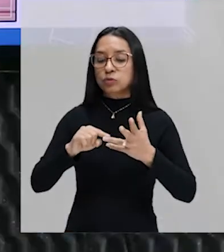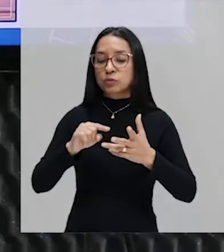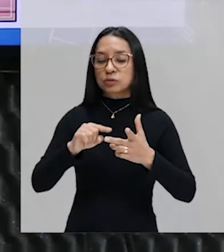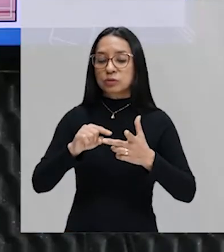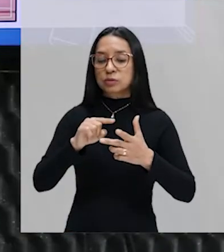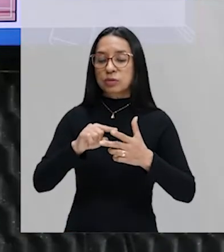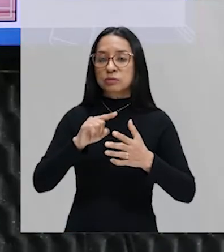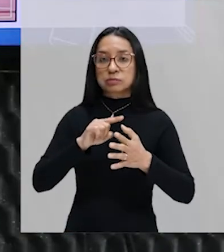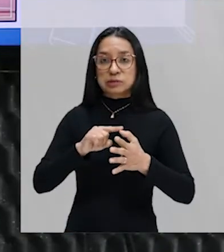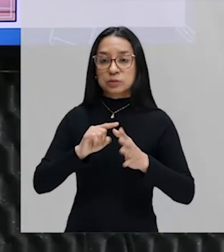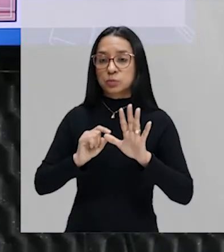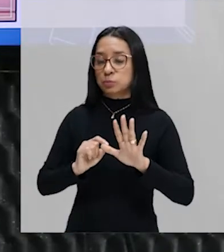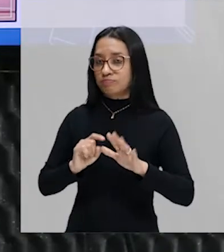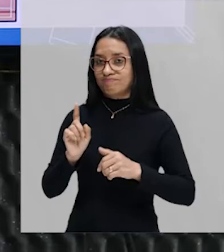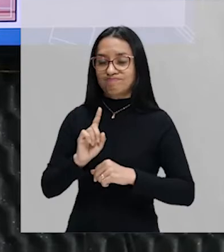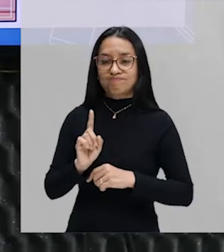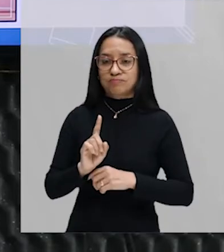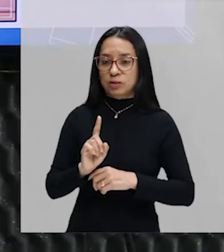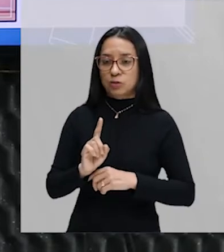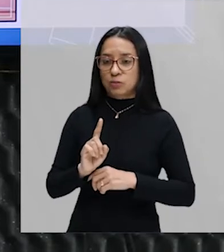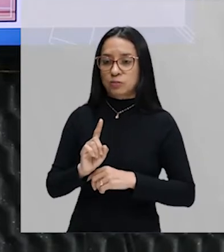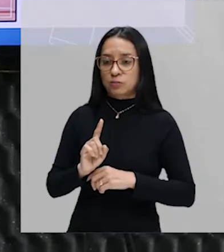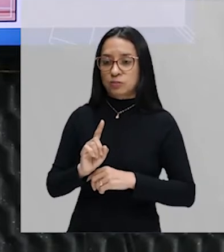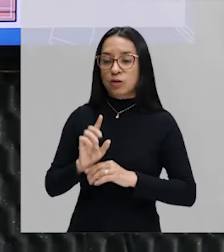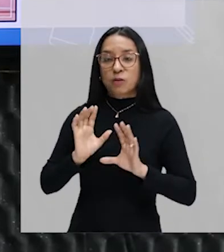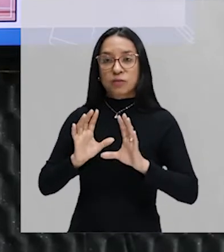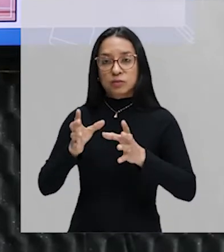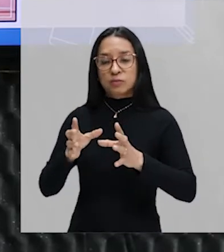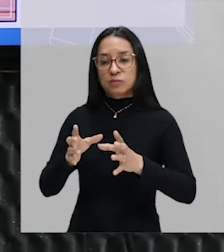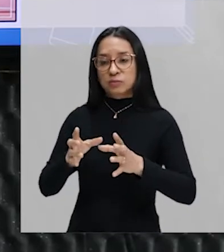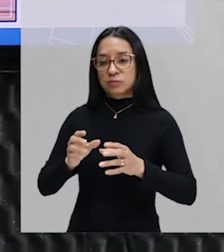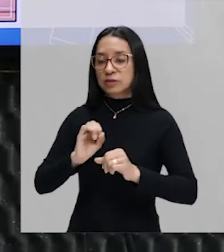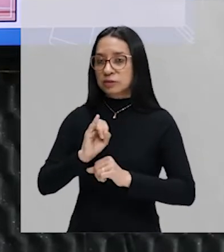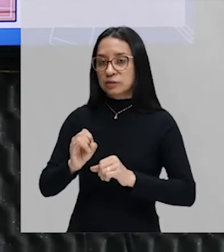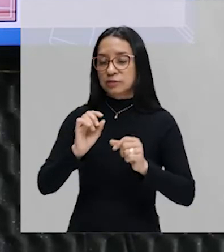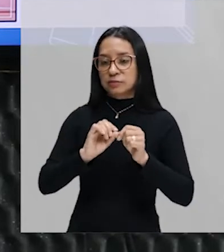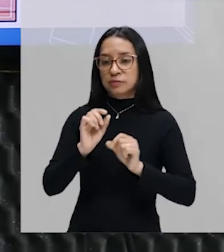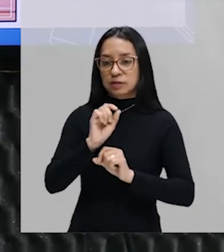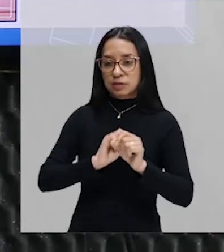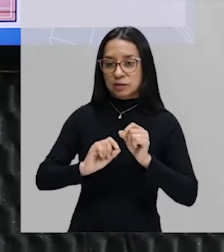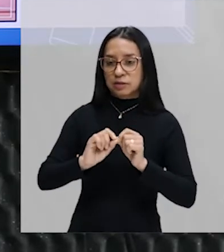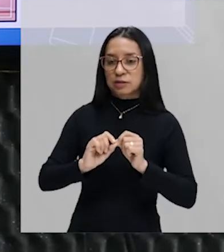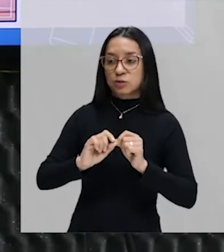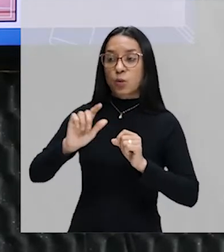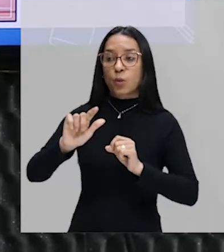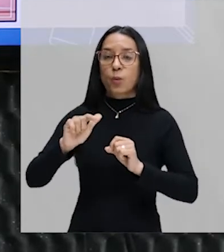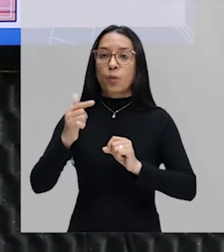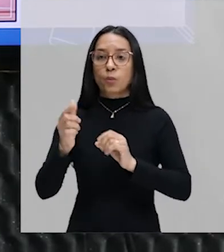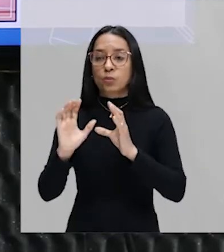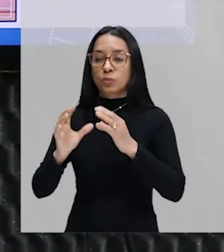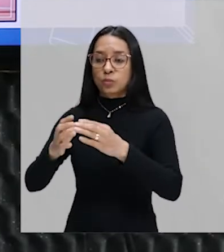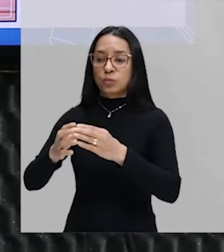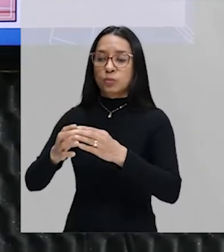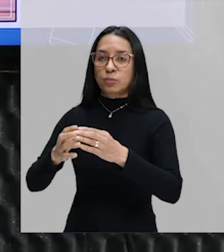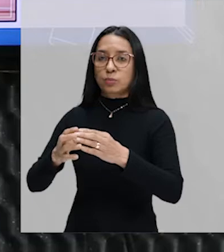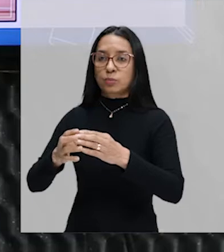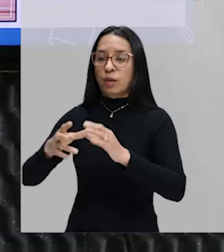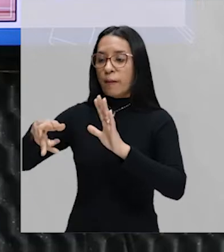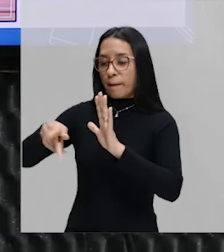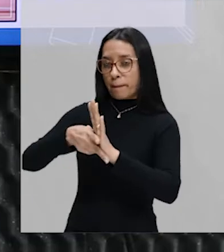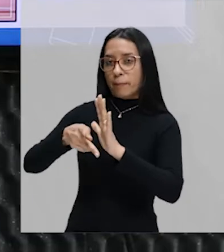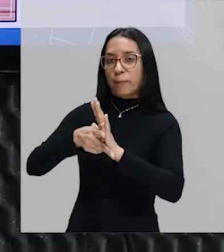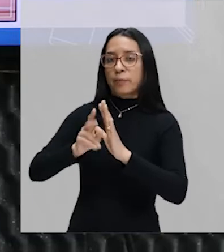tocar ou arremessar, sem driblar, sem fazer alguma coisa. Se ele fizer isso, posse de bola para a equipe adversária.